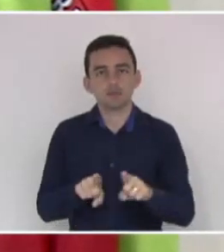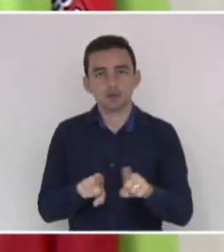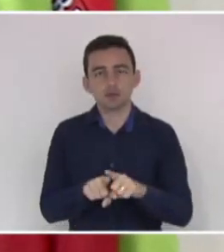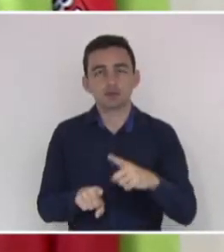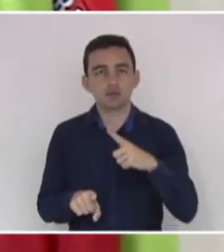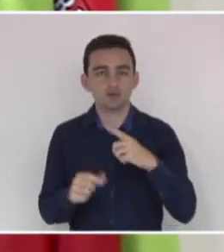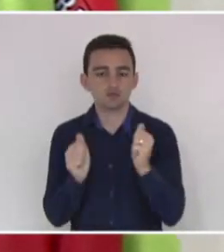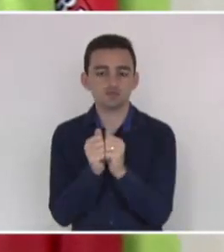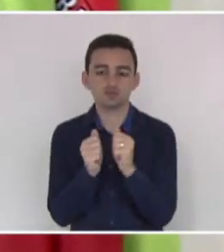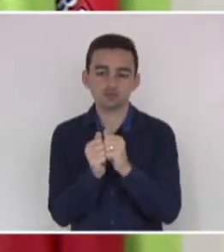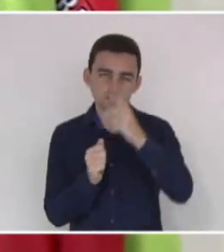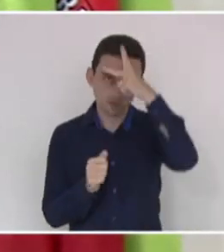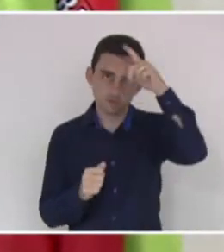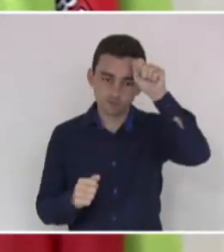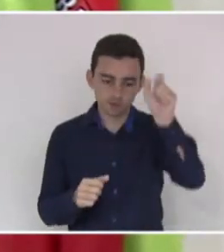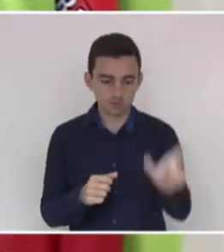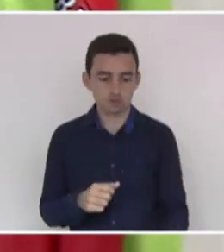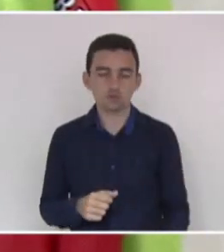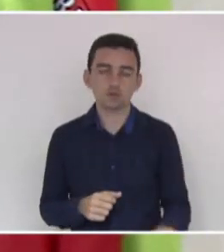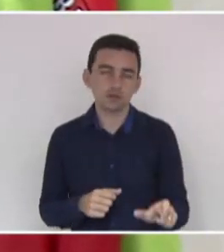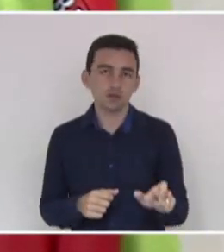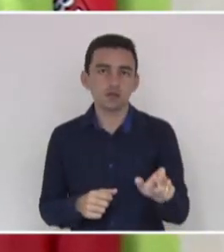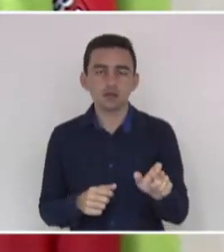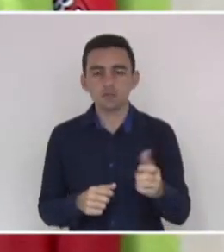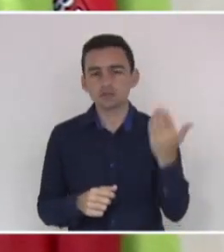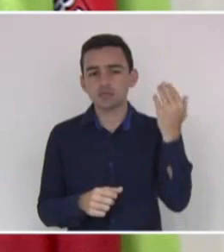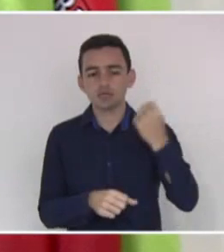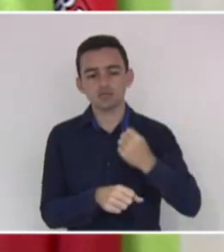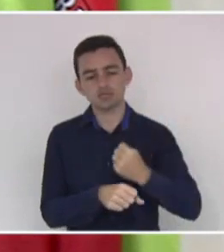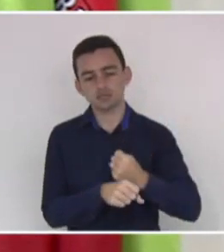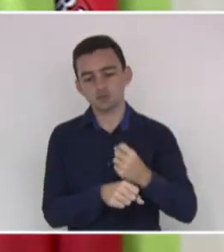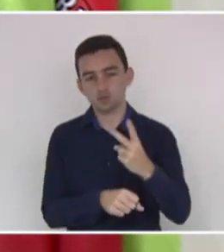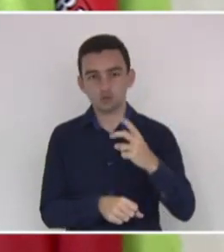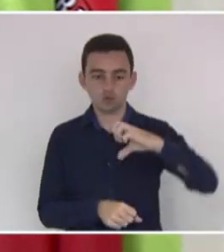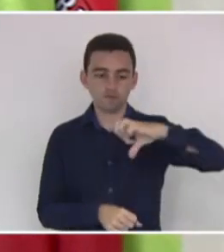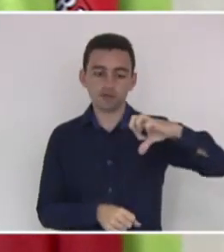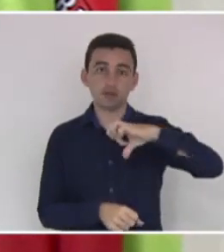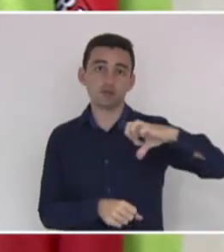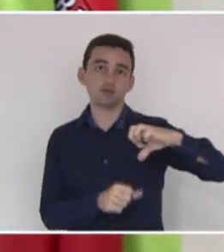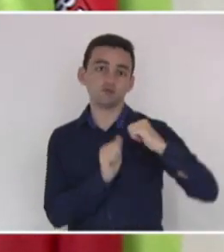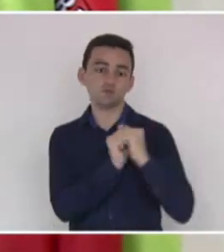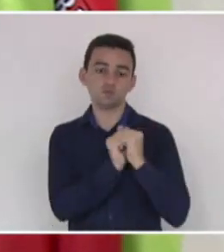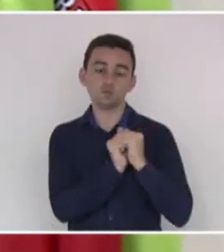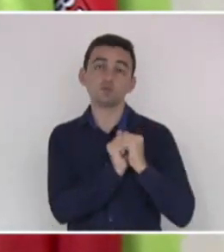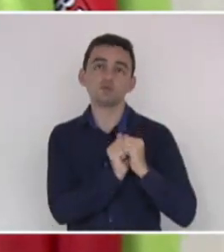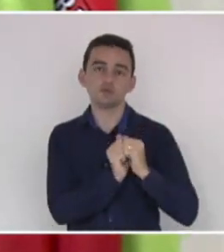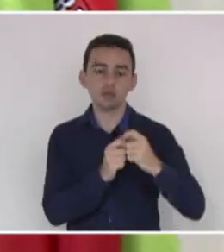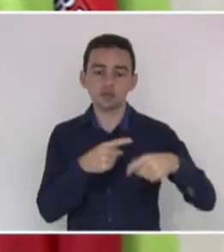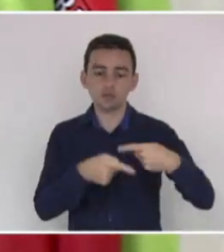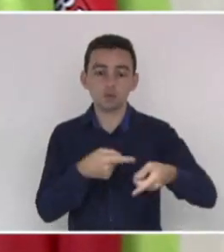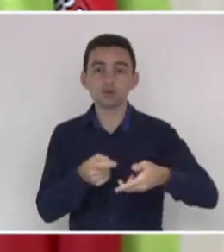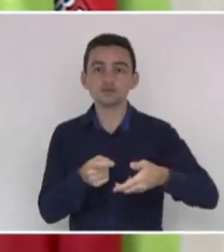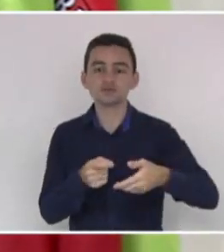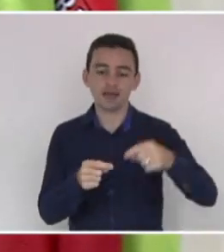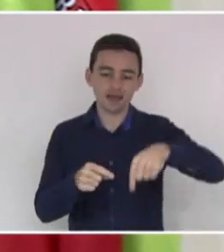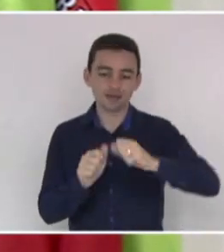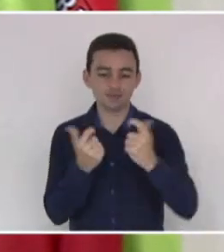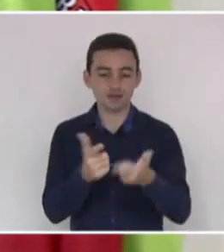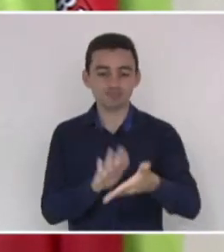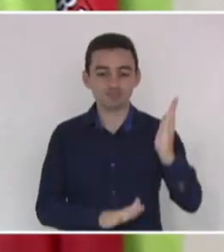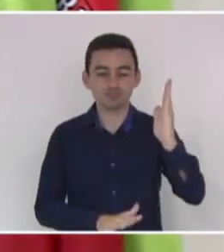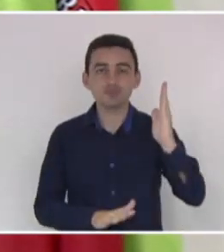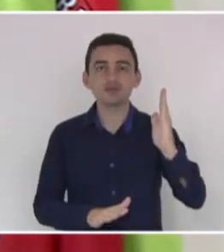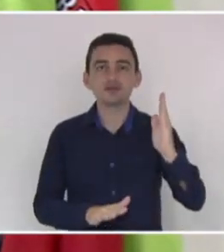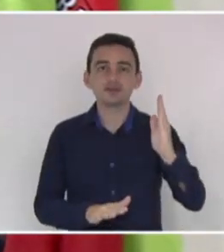Ponticelli, que chegou nessa casa comigo em 99 e saiu desta casa comigo em 2014. Estava lá